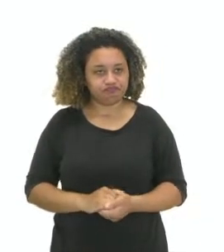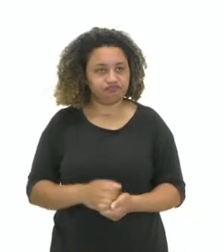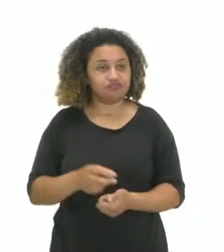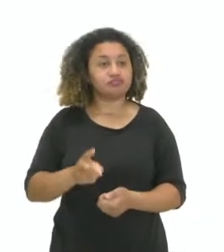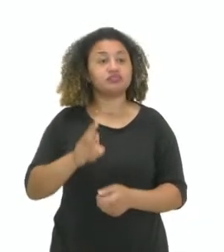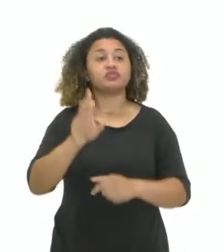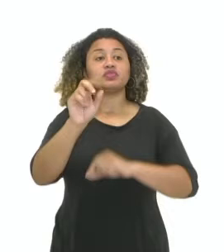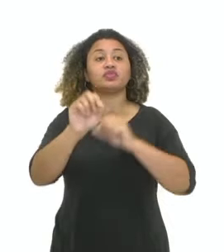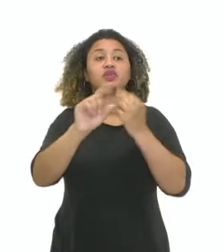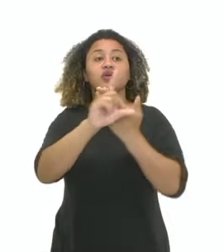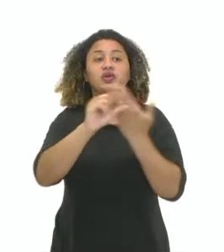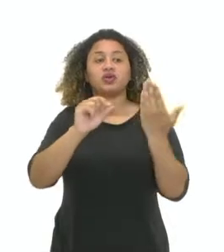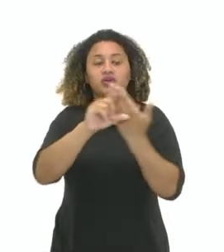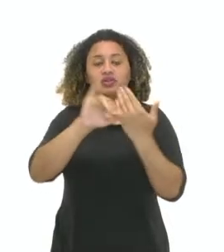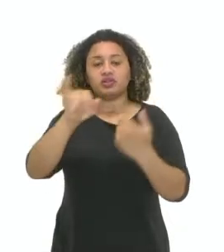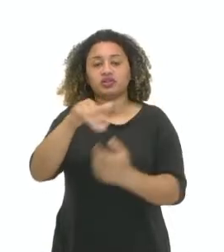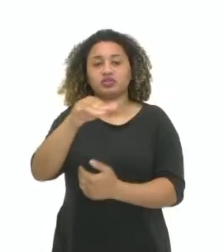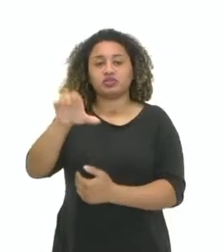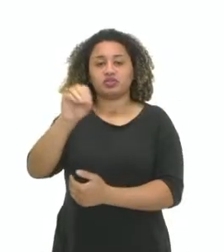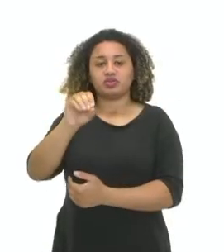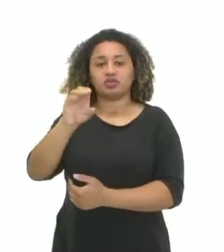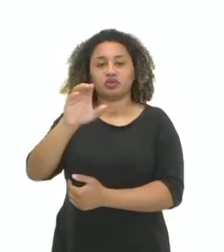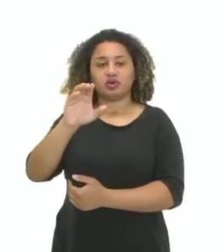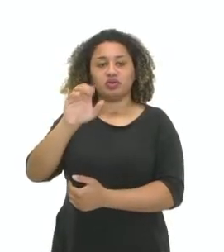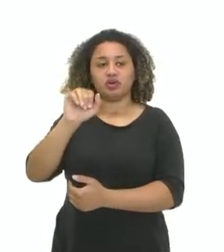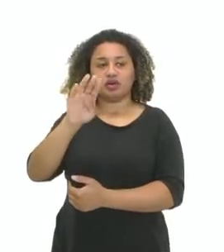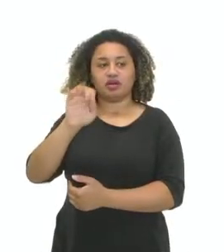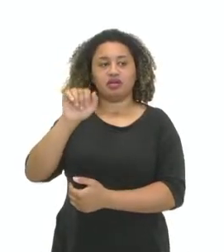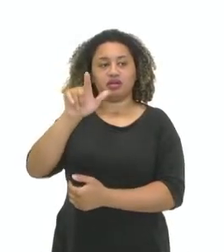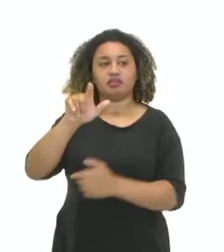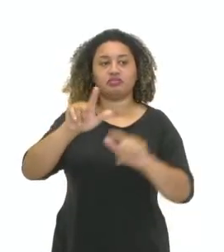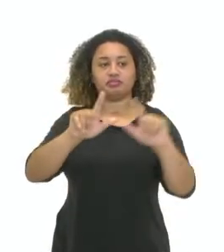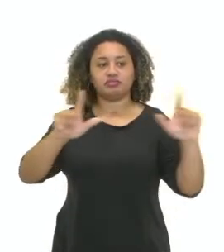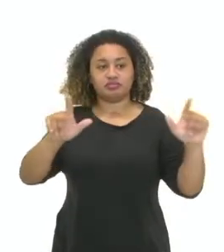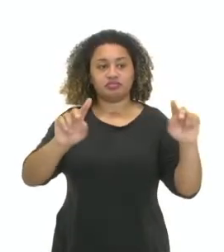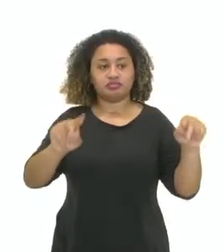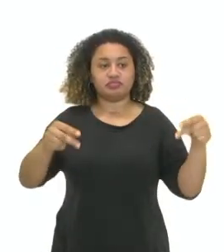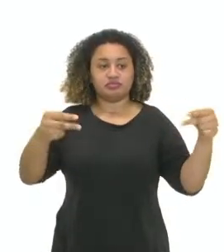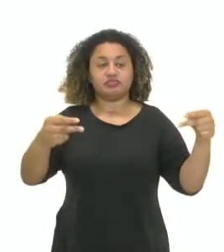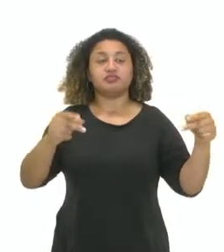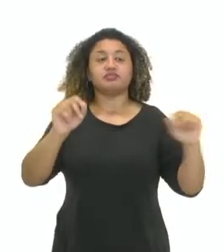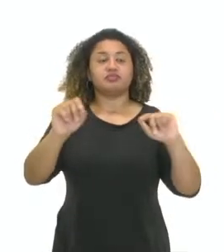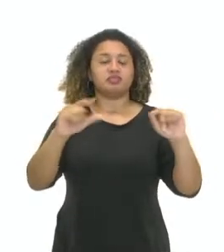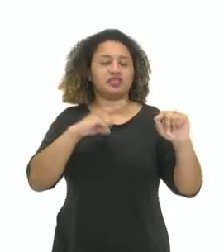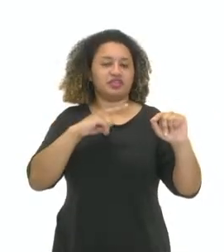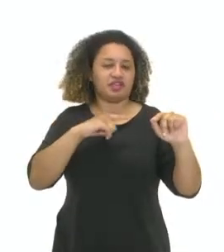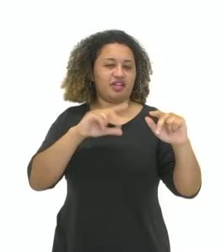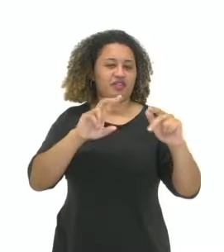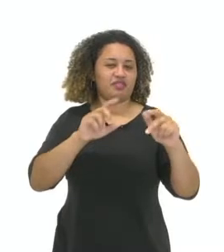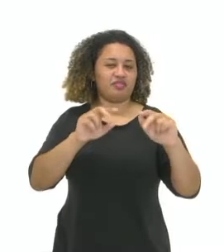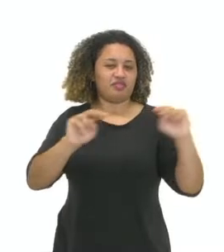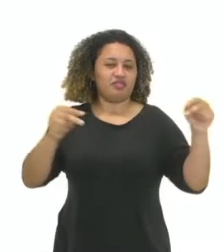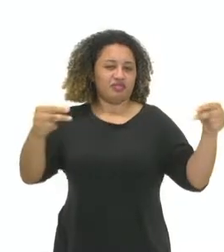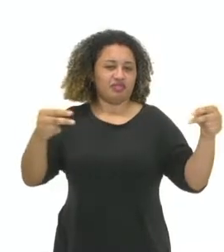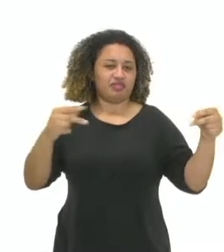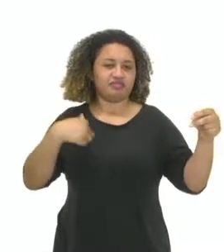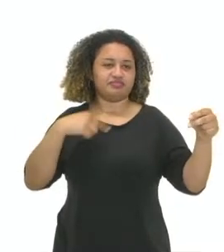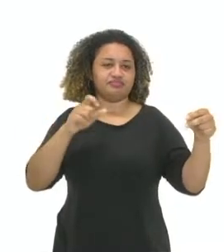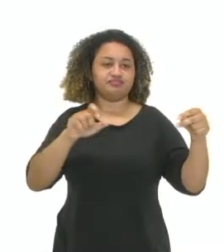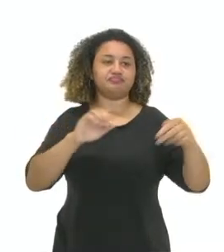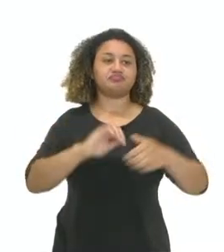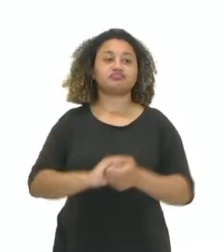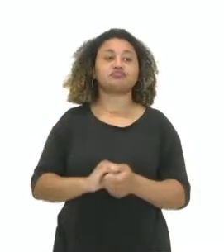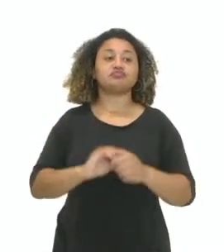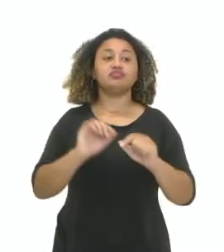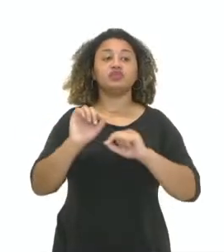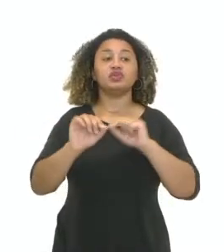Continuamos falando de João Cabral de Melo Neto, né? Aqui acessando então a revista Prosa e Verso Arte. No nosso combate